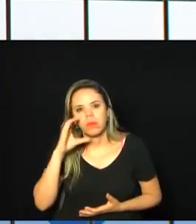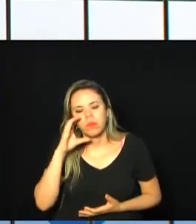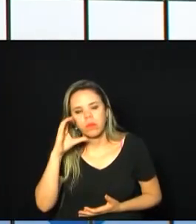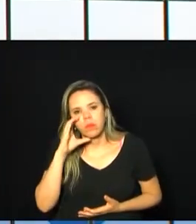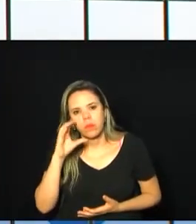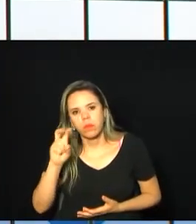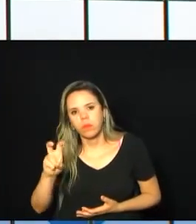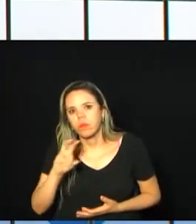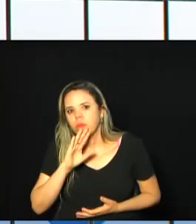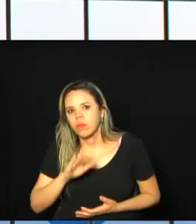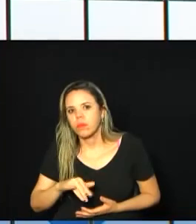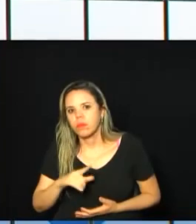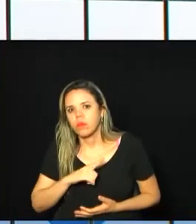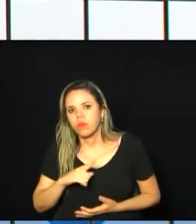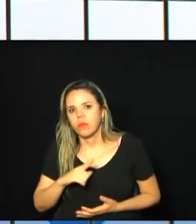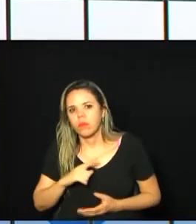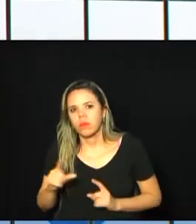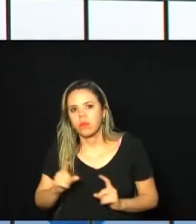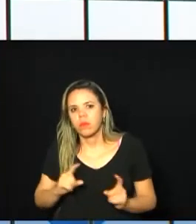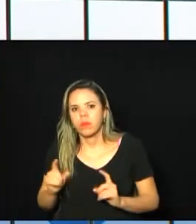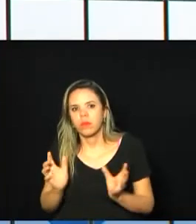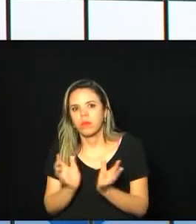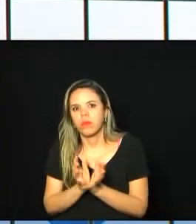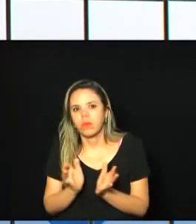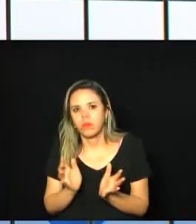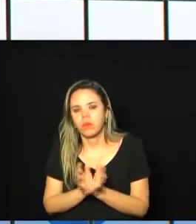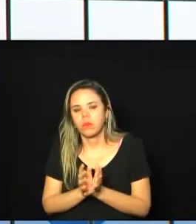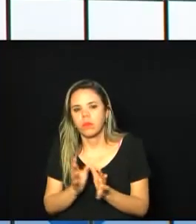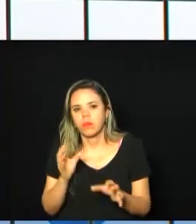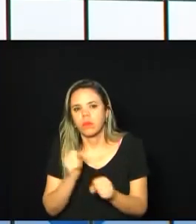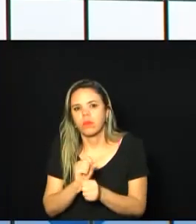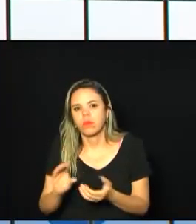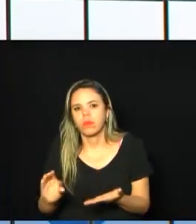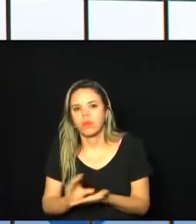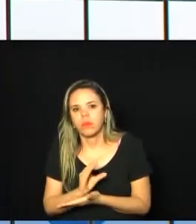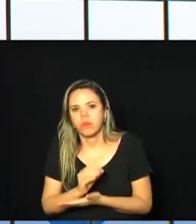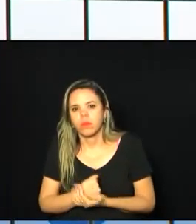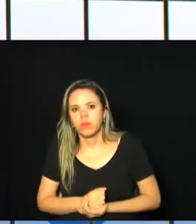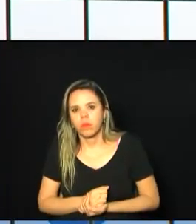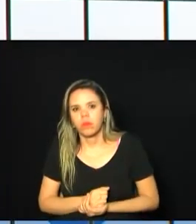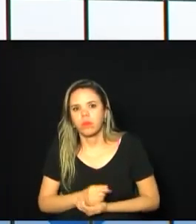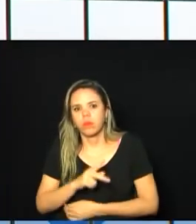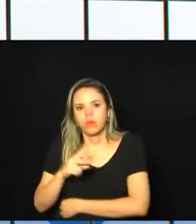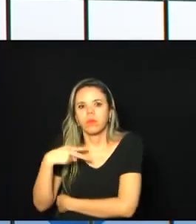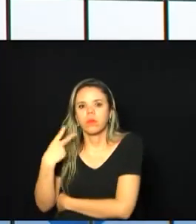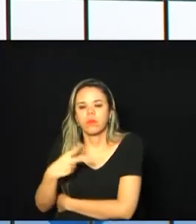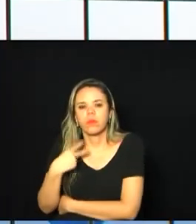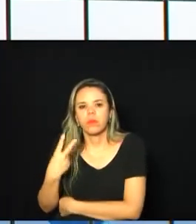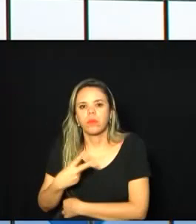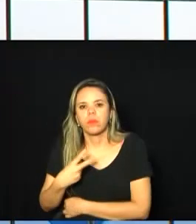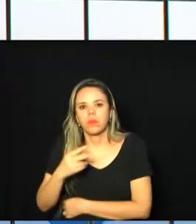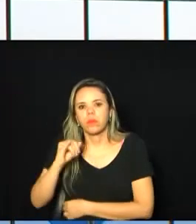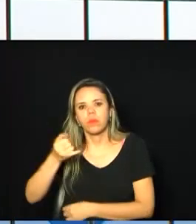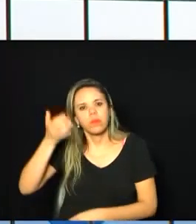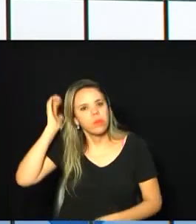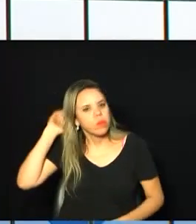às 5h nós temos a reunião da Comissão de Finanças e Orçamento, presidida pelo vereador Juscelino da